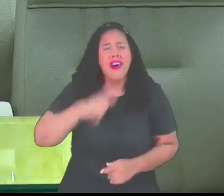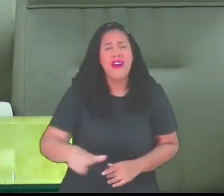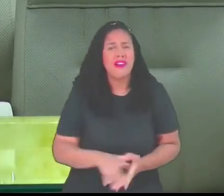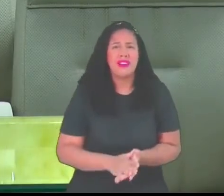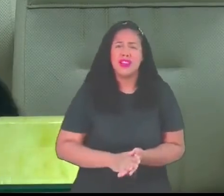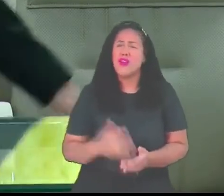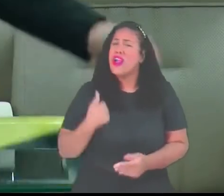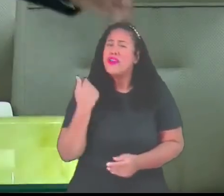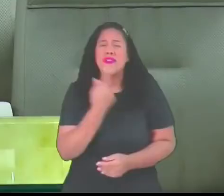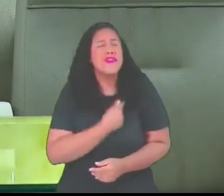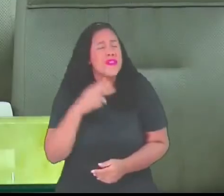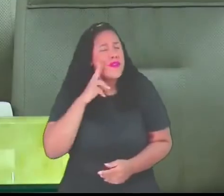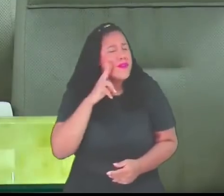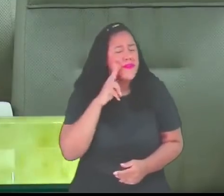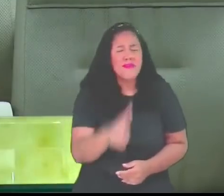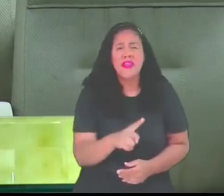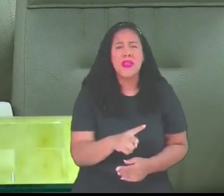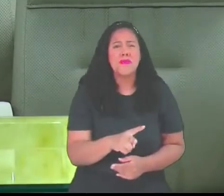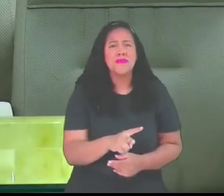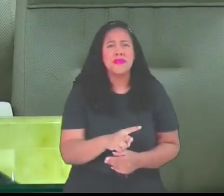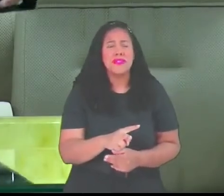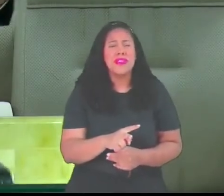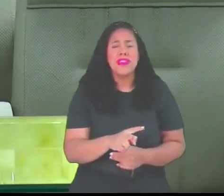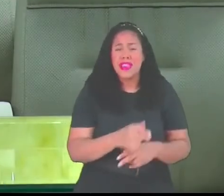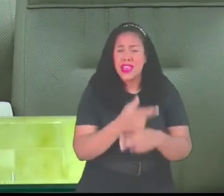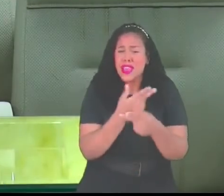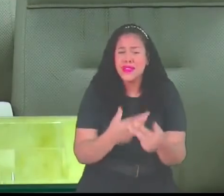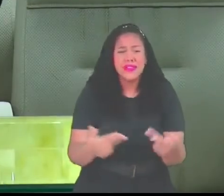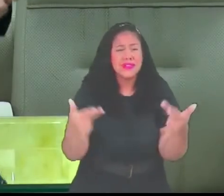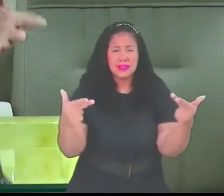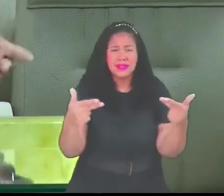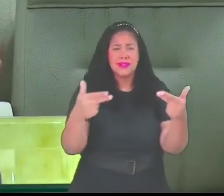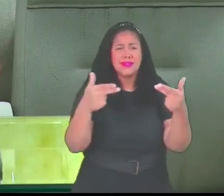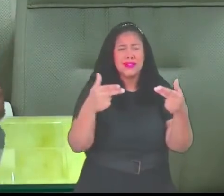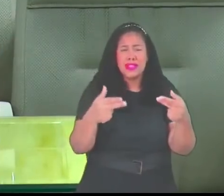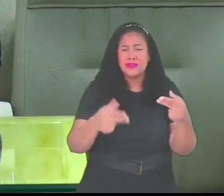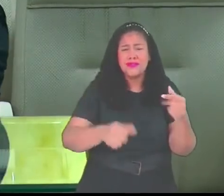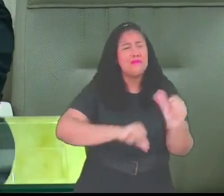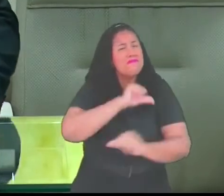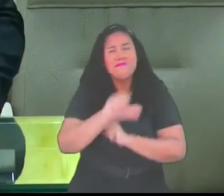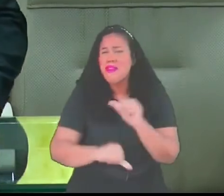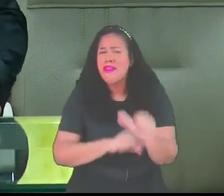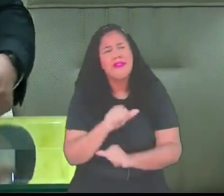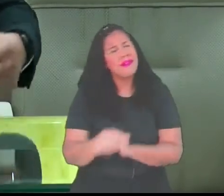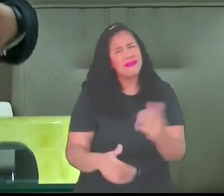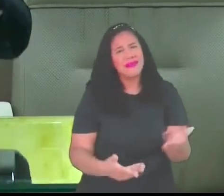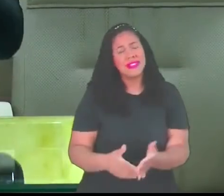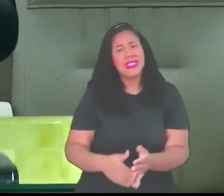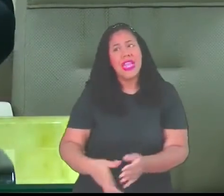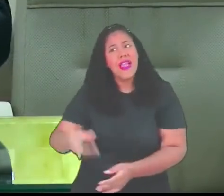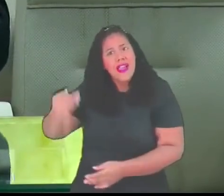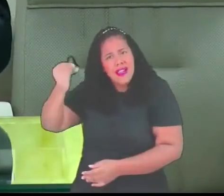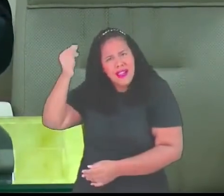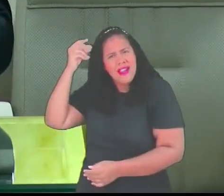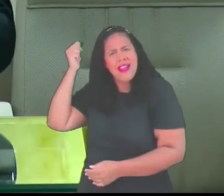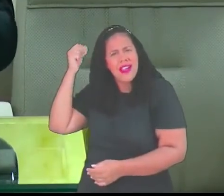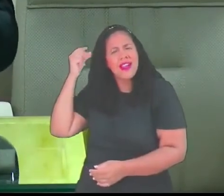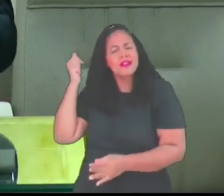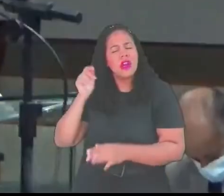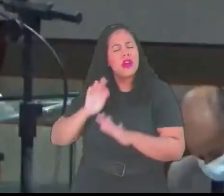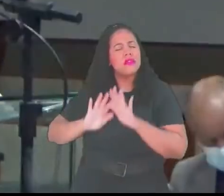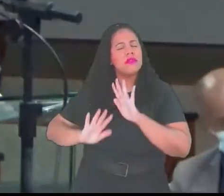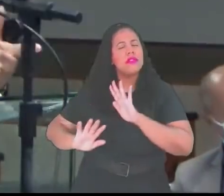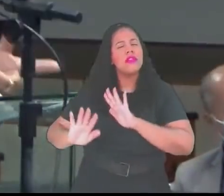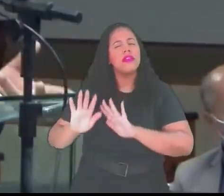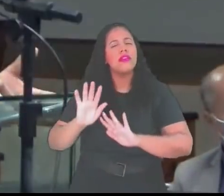vai vendo que as ideologias vão cada vez mais se alastrando. E antigamente era de forma sorrateira, hoje